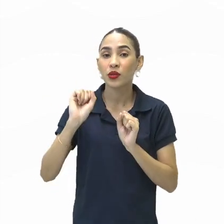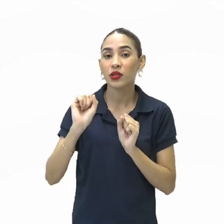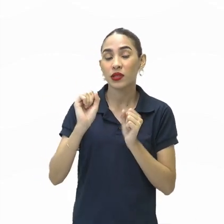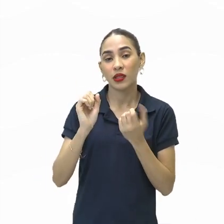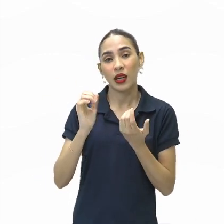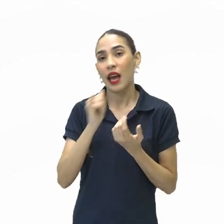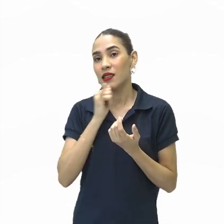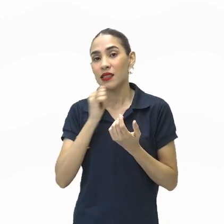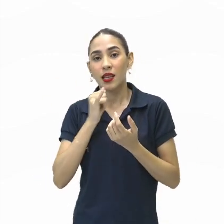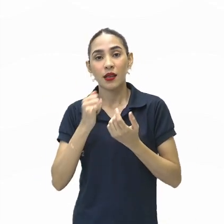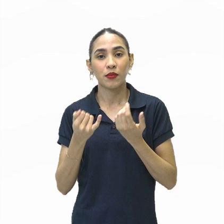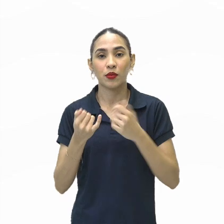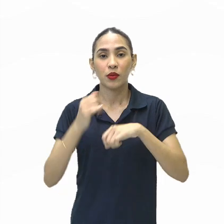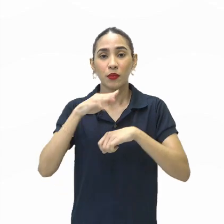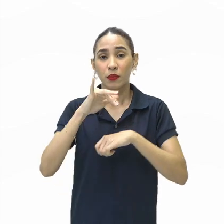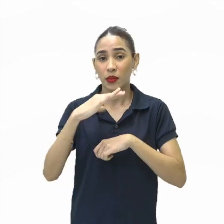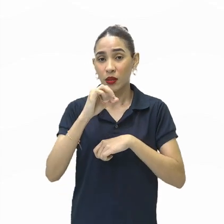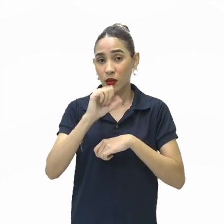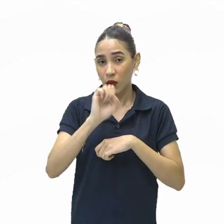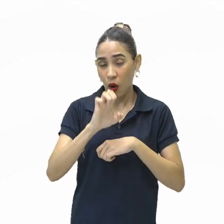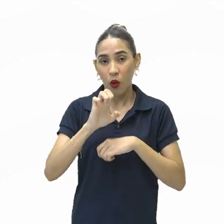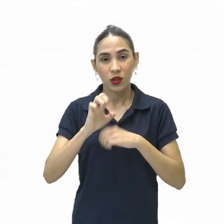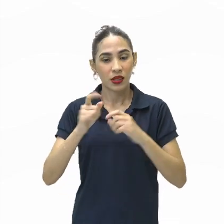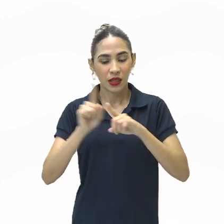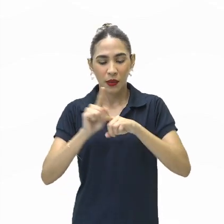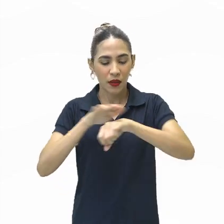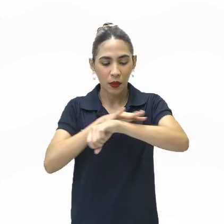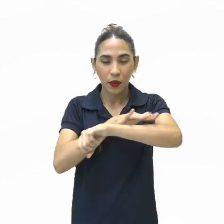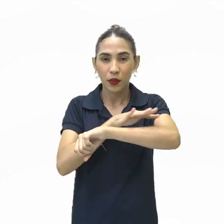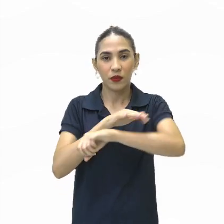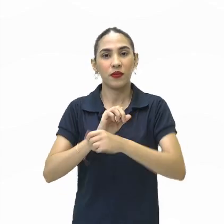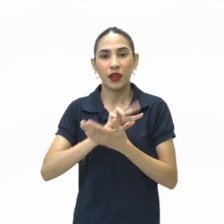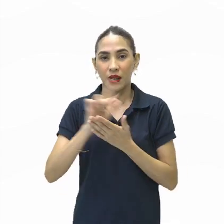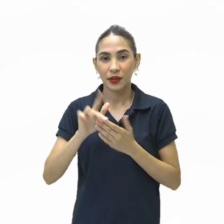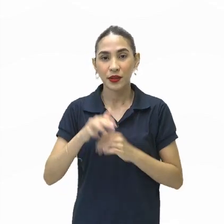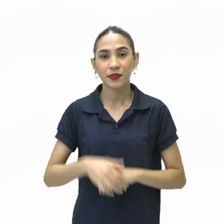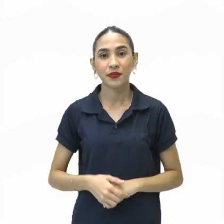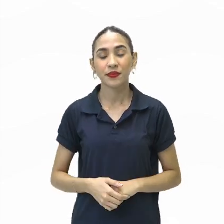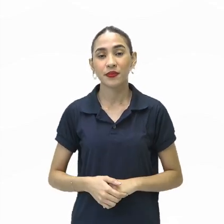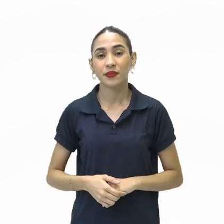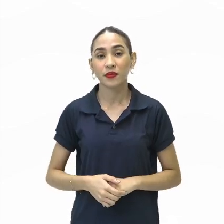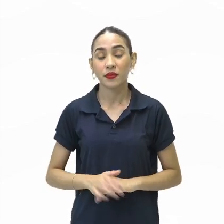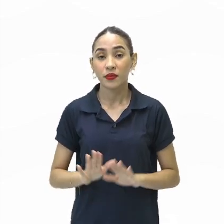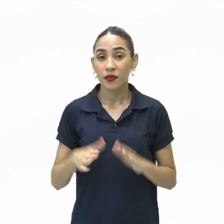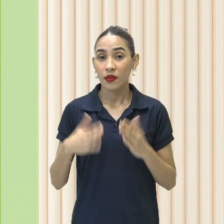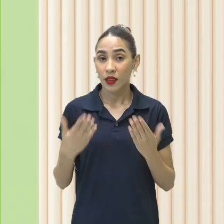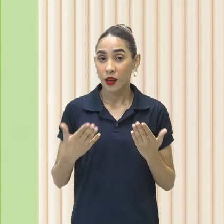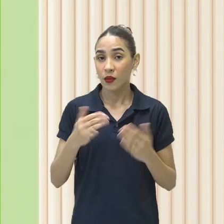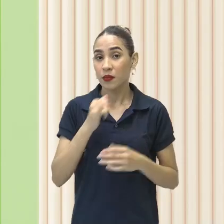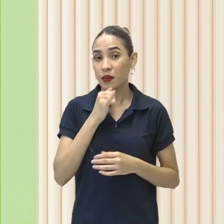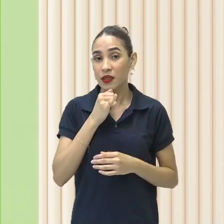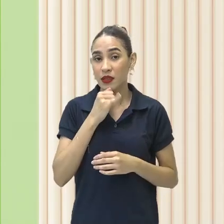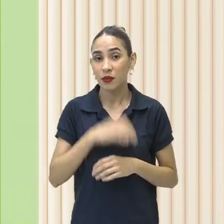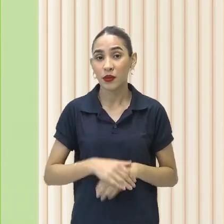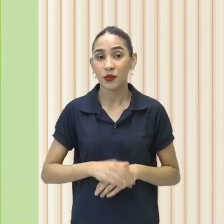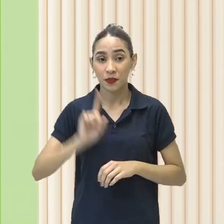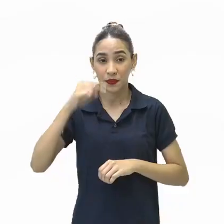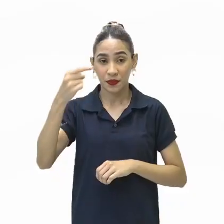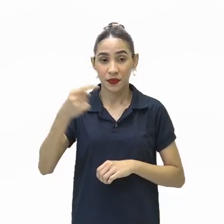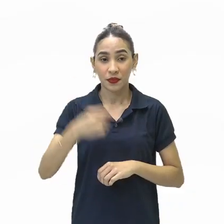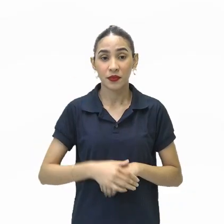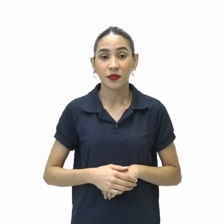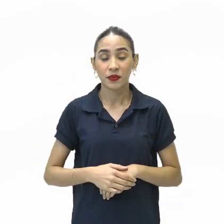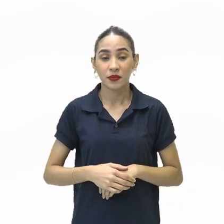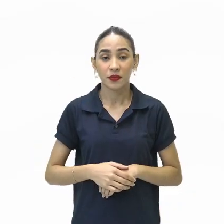de pele, como micoses, infecções e assim por diante. Então, vamos adiante. Dê